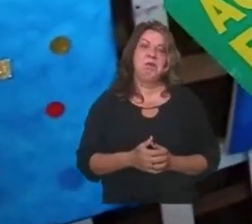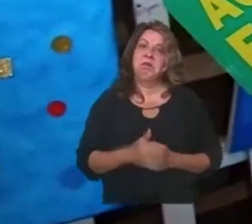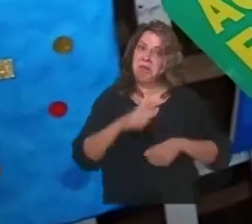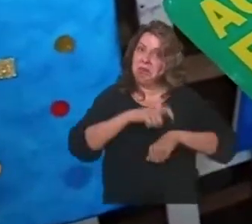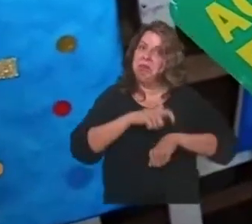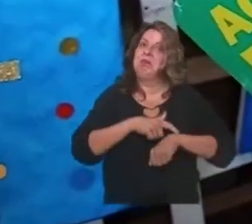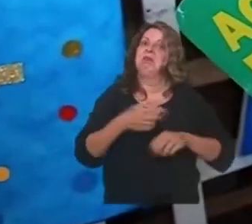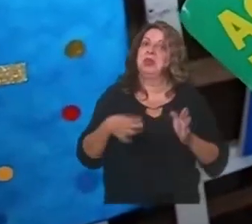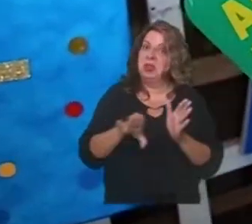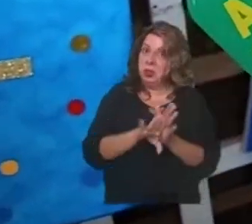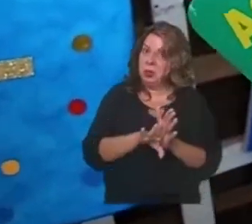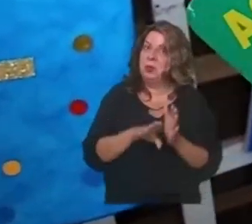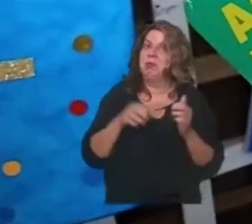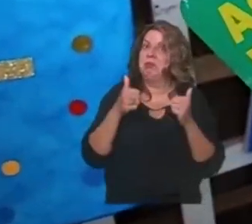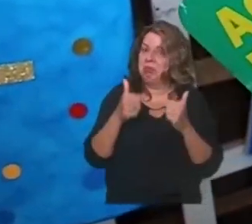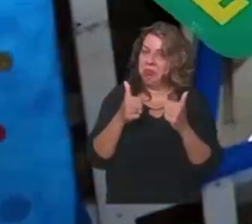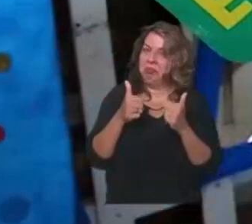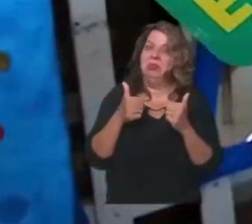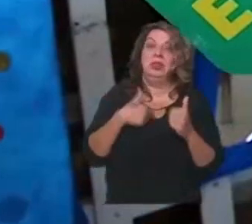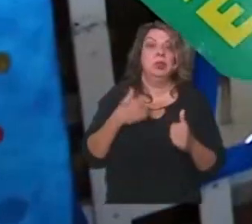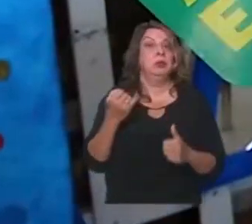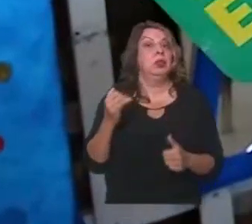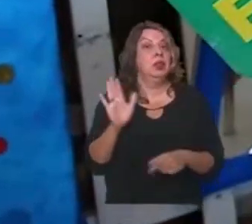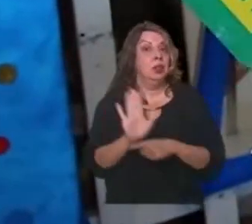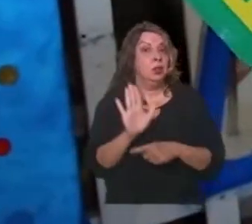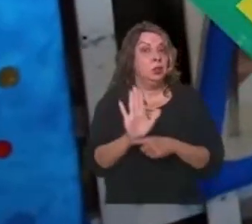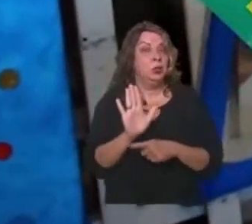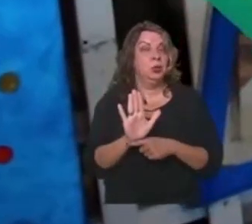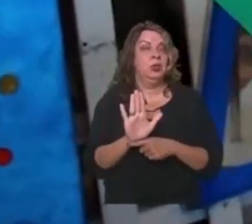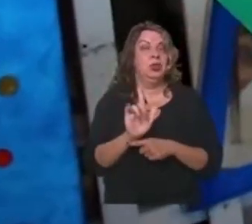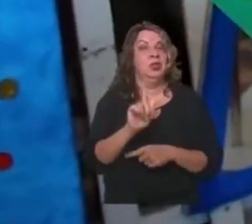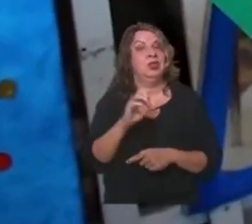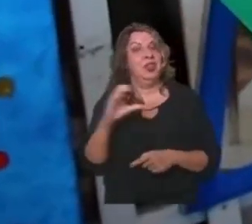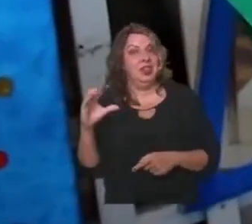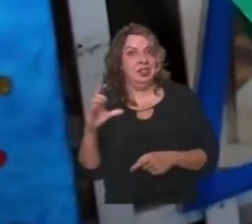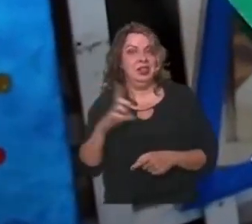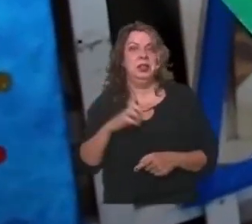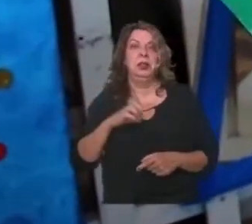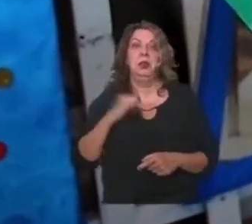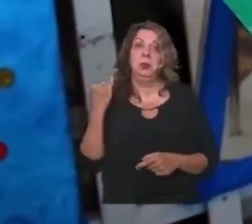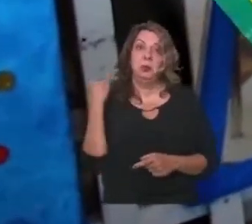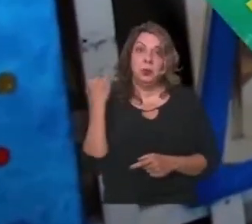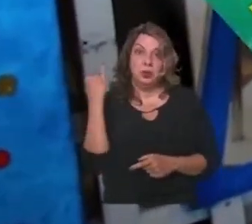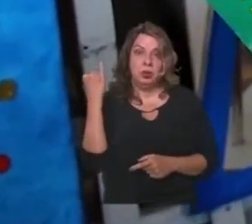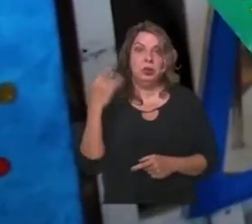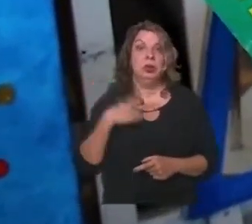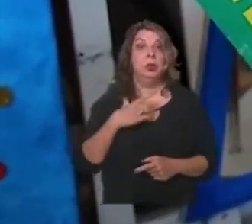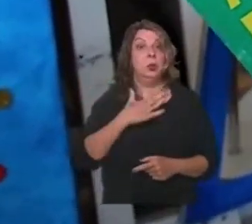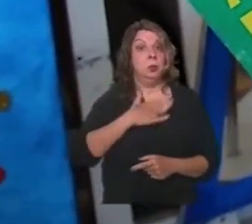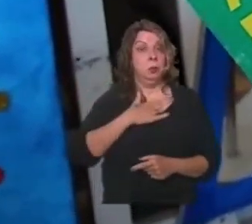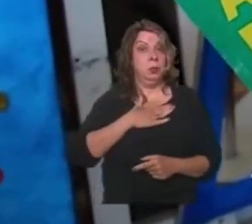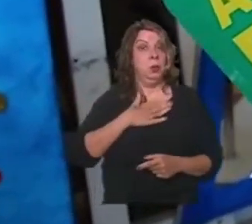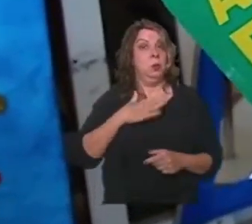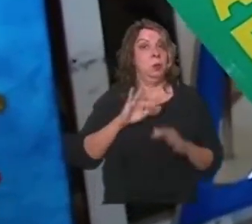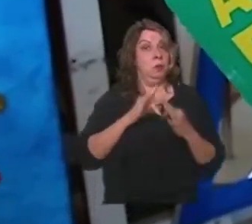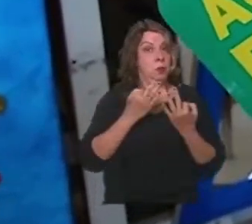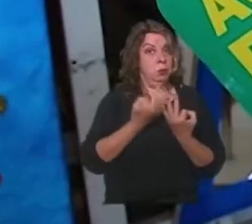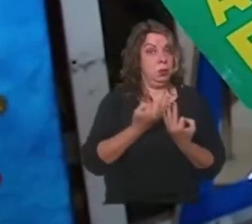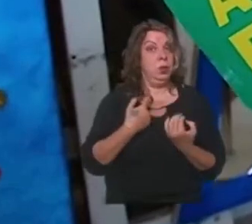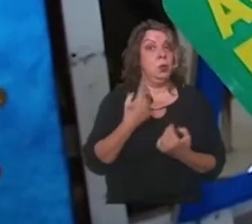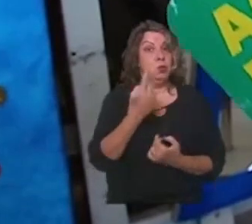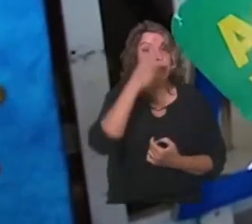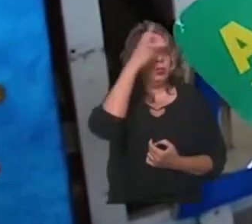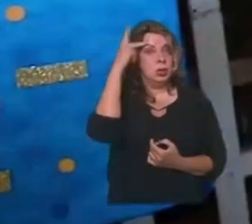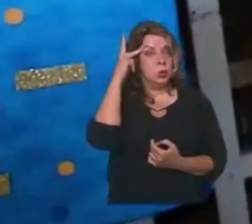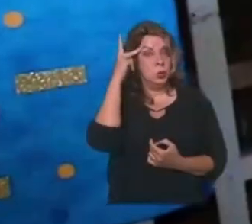hora, ajuda as crianças e é muito importante. Foi um parente meu que teve a ajuda do GAC, foi para São Paulo e fez o tratamento e